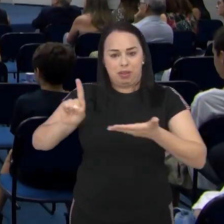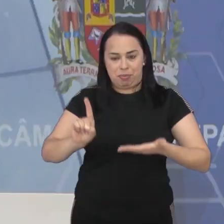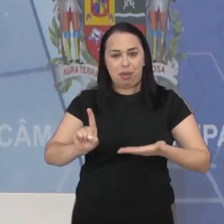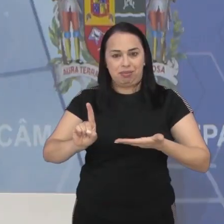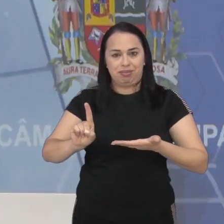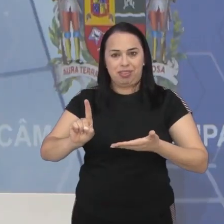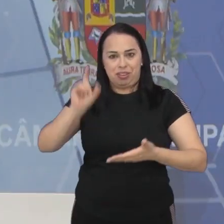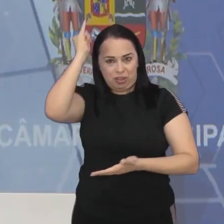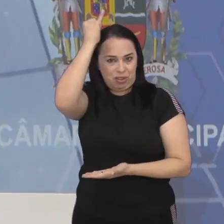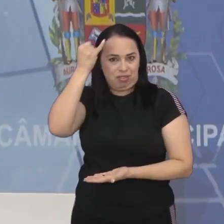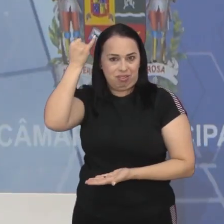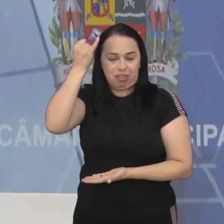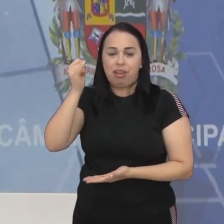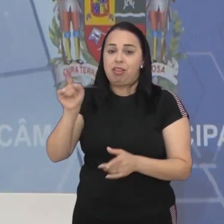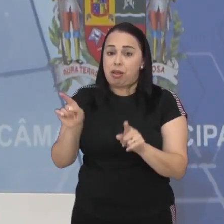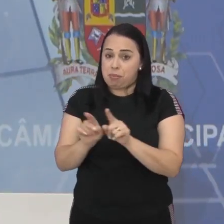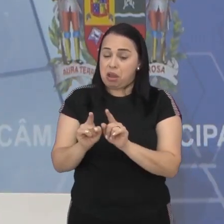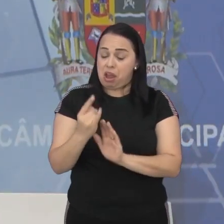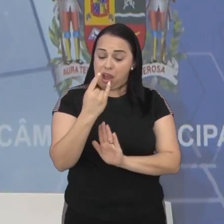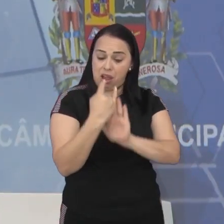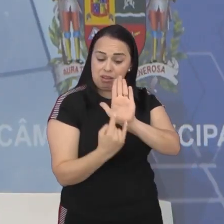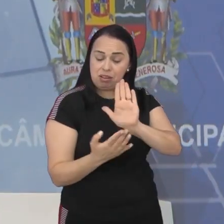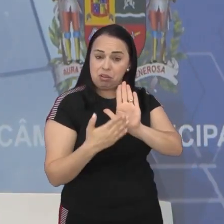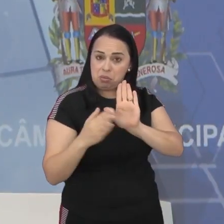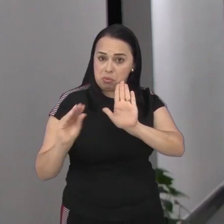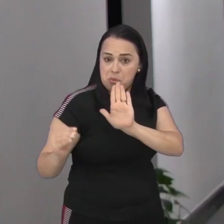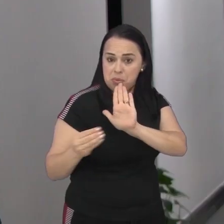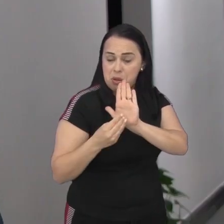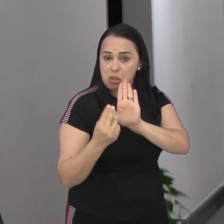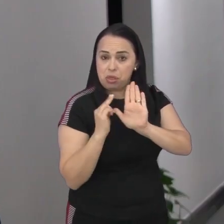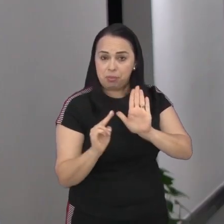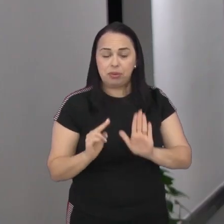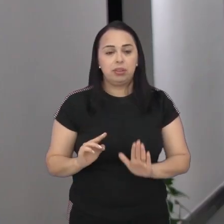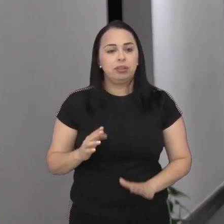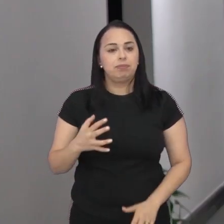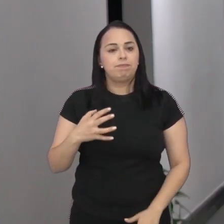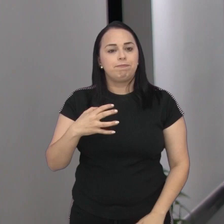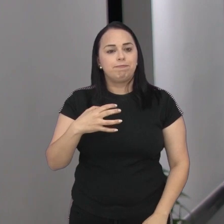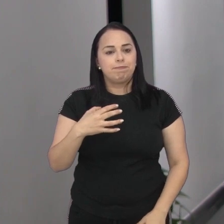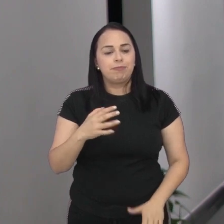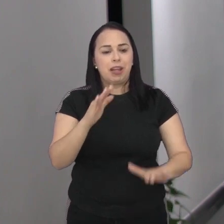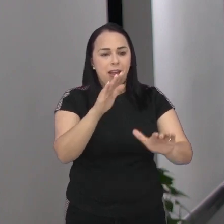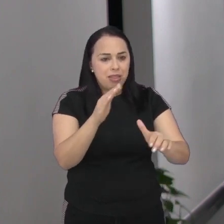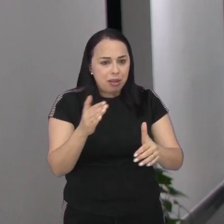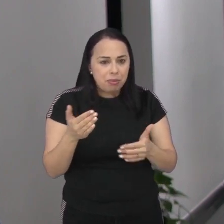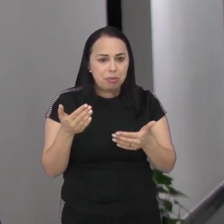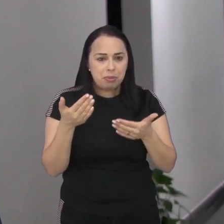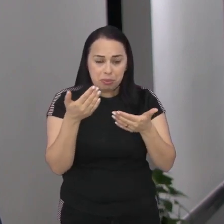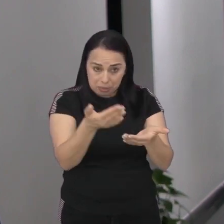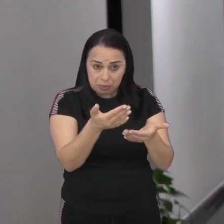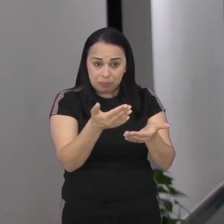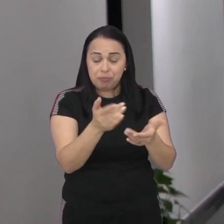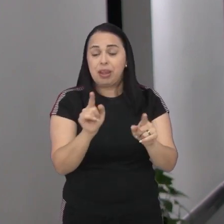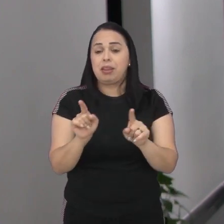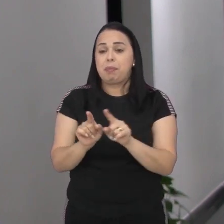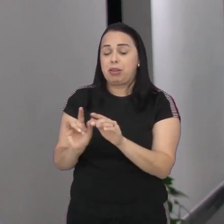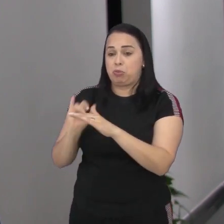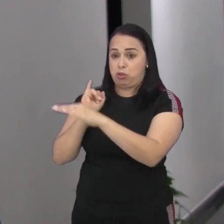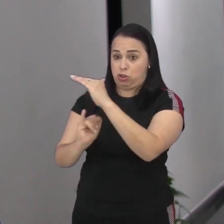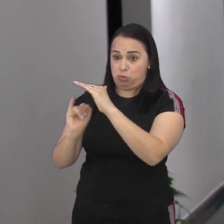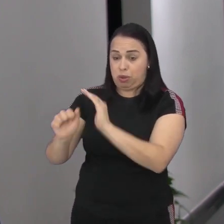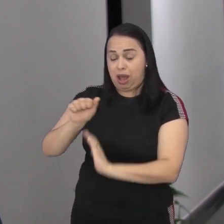ser coautor da propositura e ficou honrado com o convite. Nós demos um título de utilidade pública para o Instituto